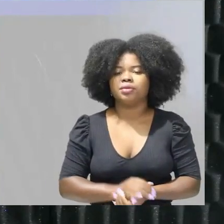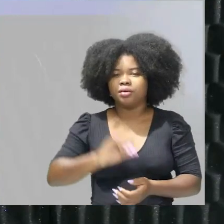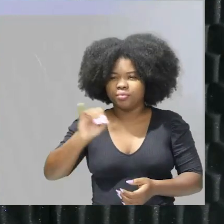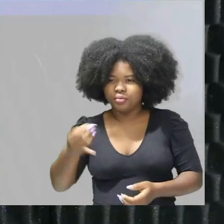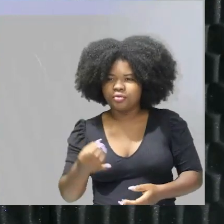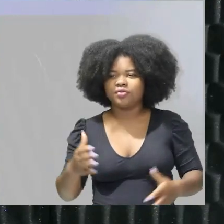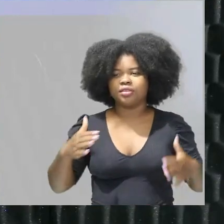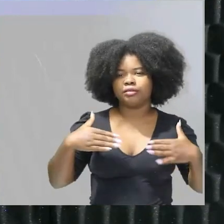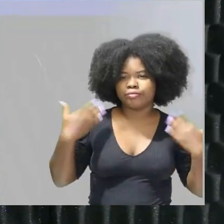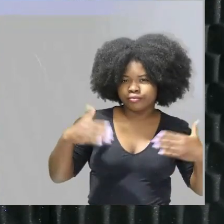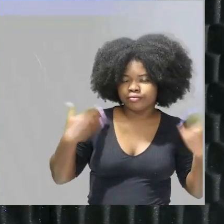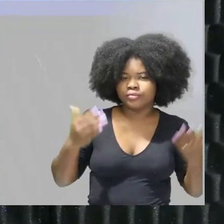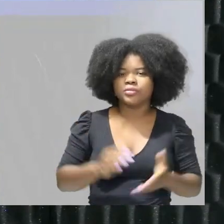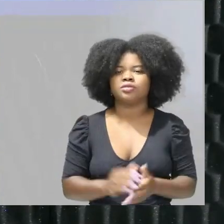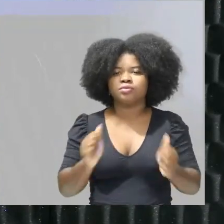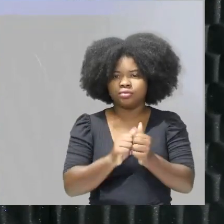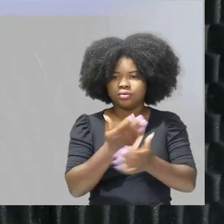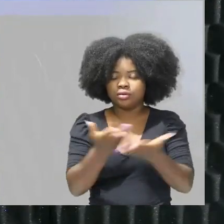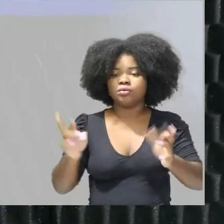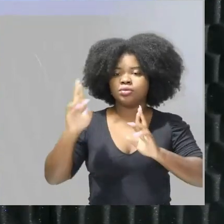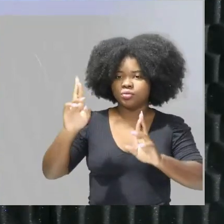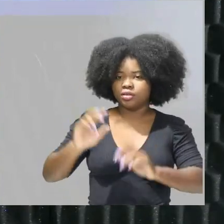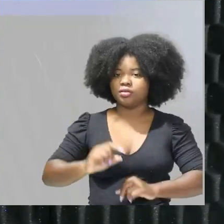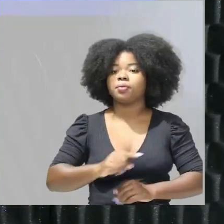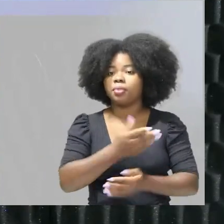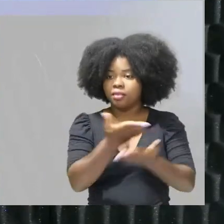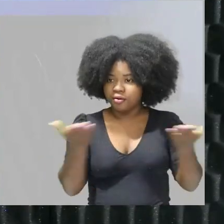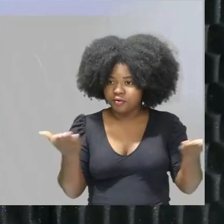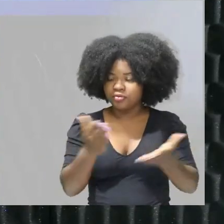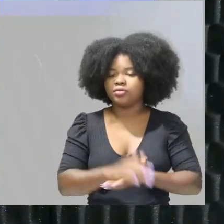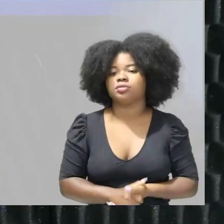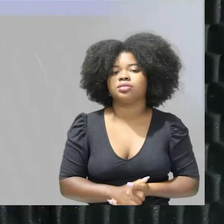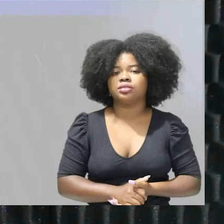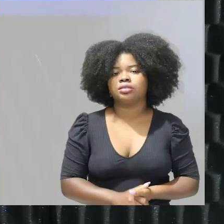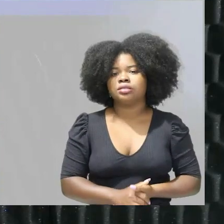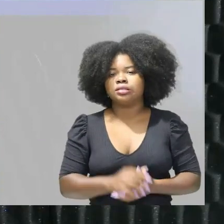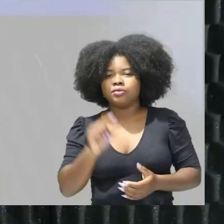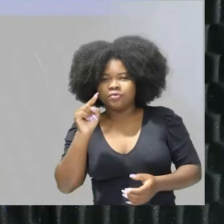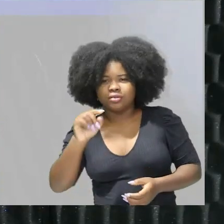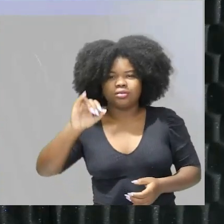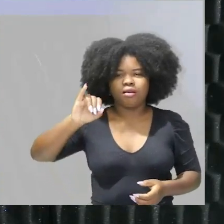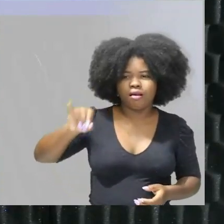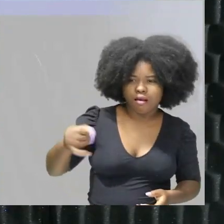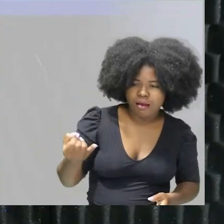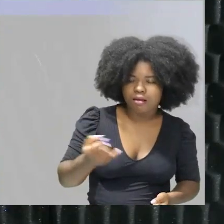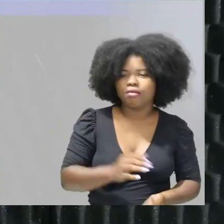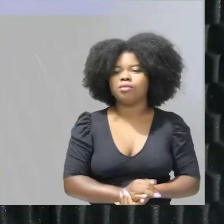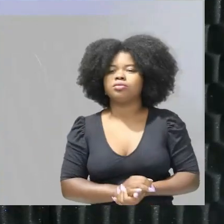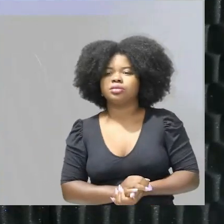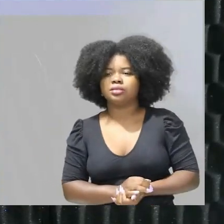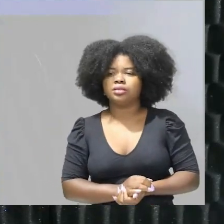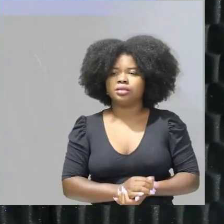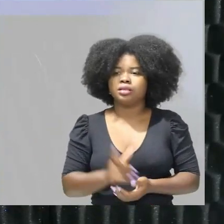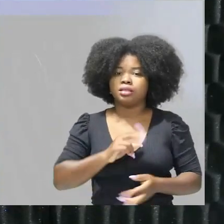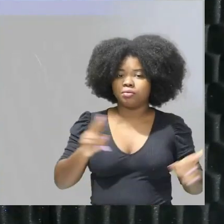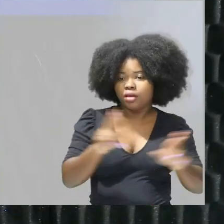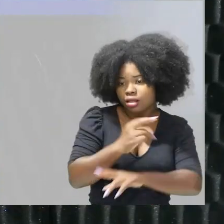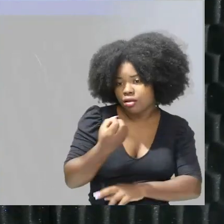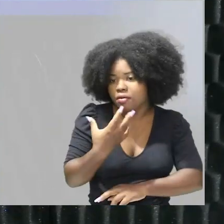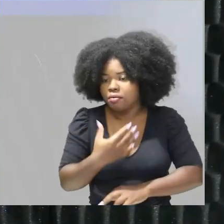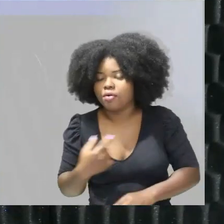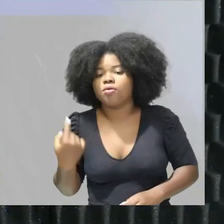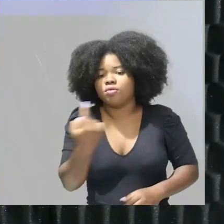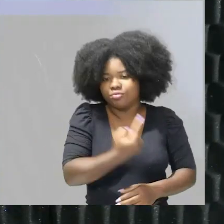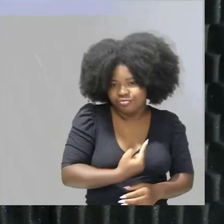eu conto com vocês espero vocês nas próximas aulas que os senhores aproveitem que os senhores interajam conosco possam